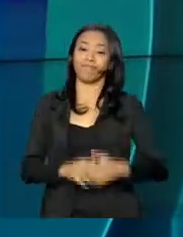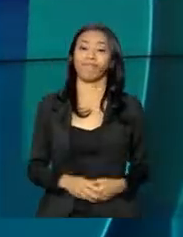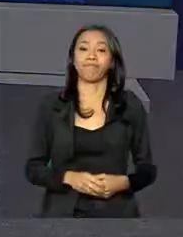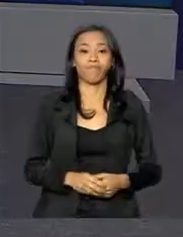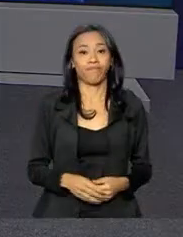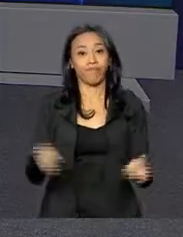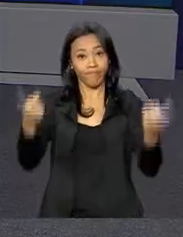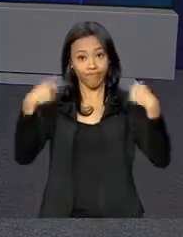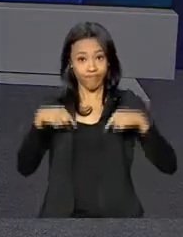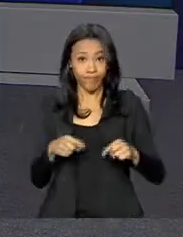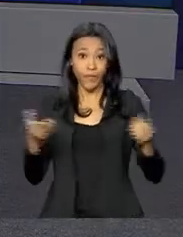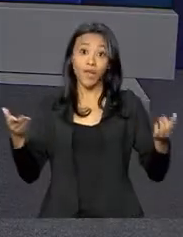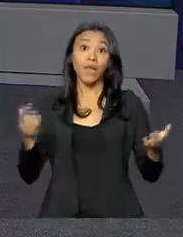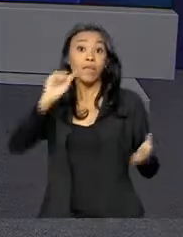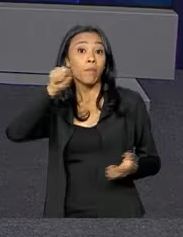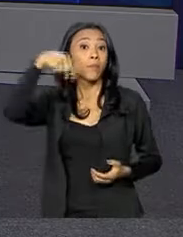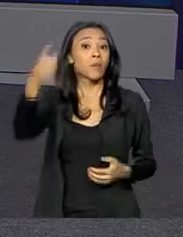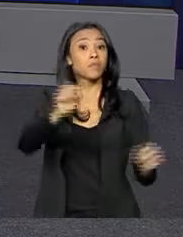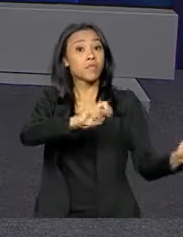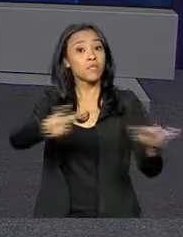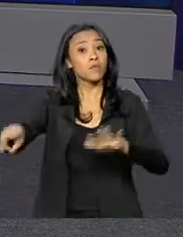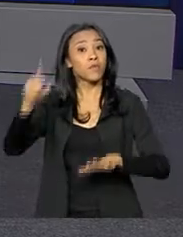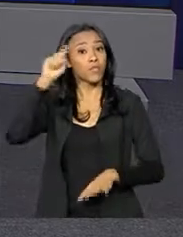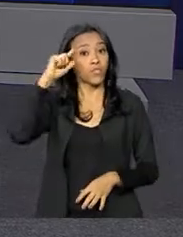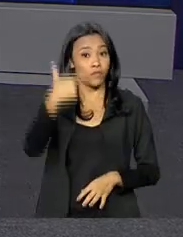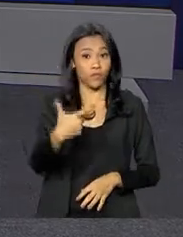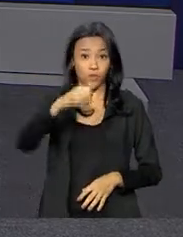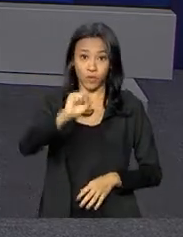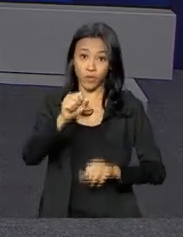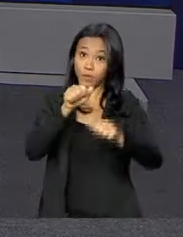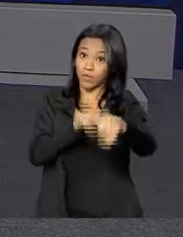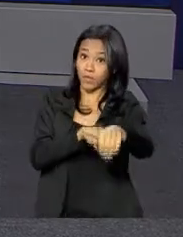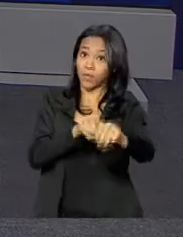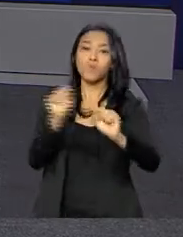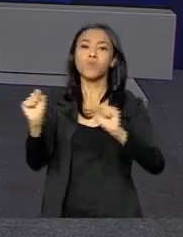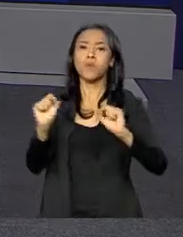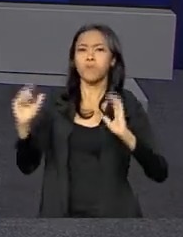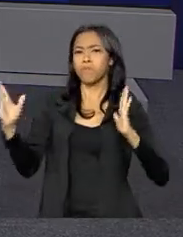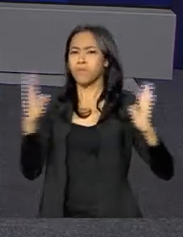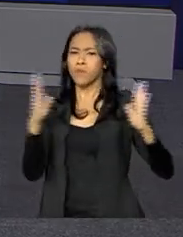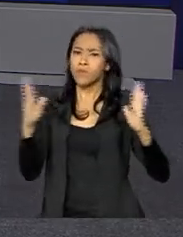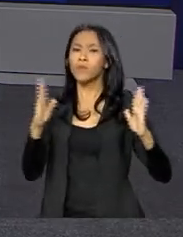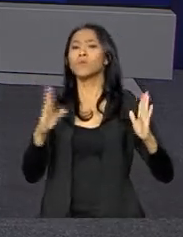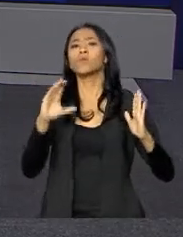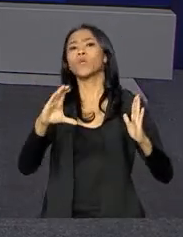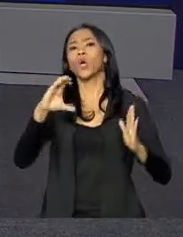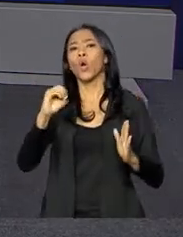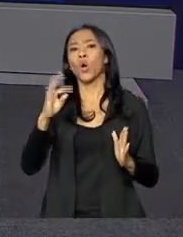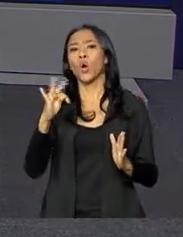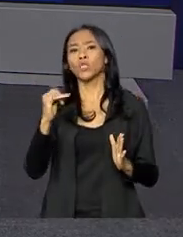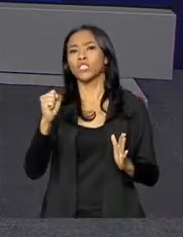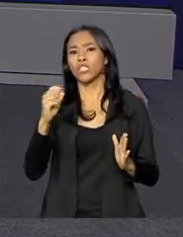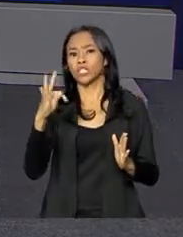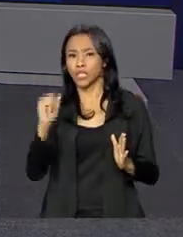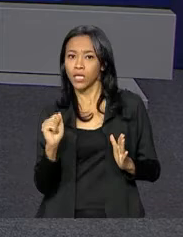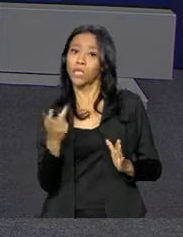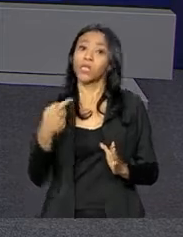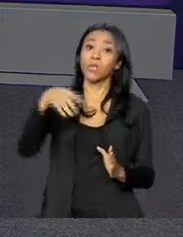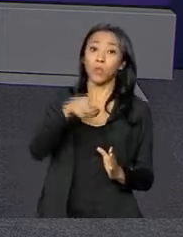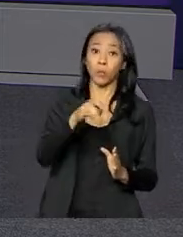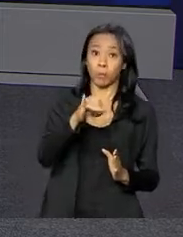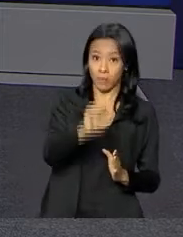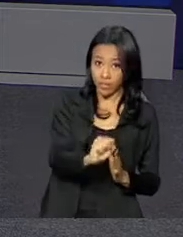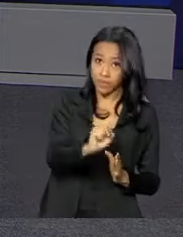setembro. Termina na próxima semana, dia 28 de setembro, o prazo para que cotistas do PIS e do PASEP